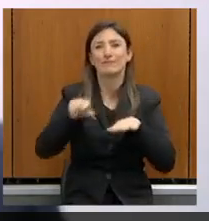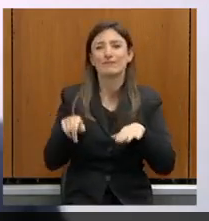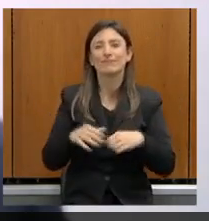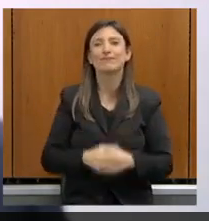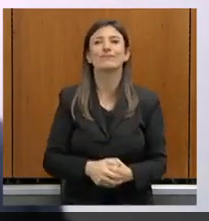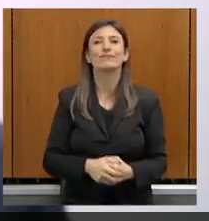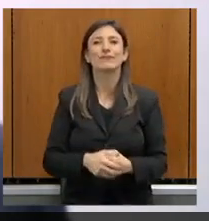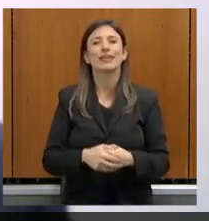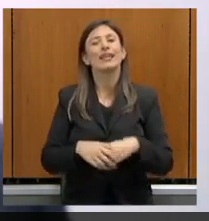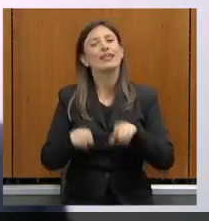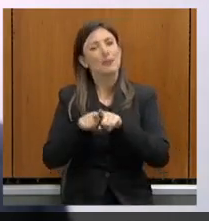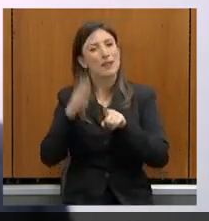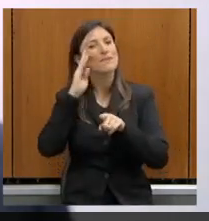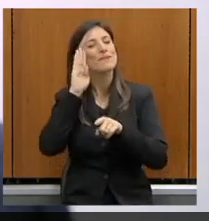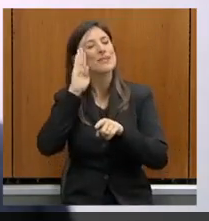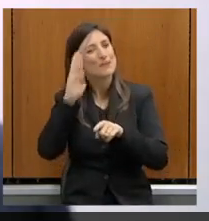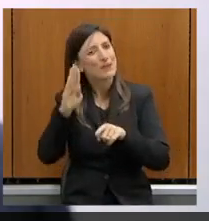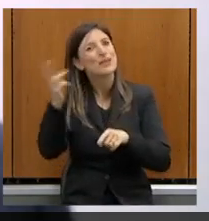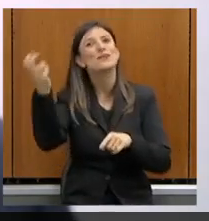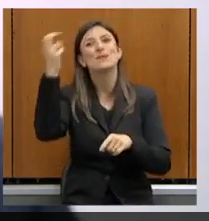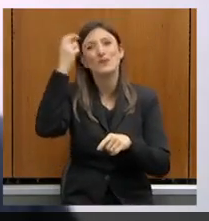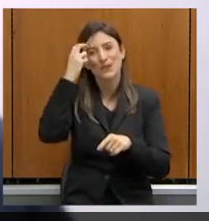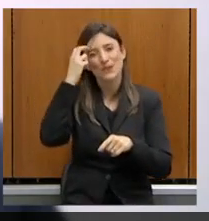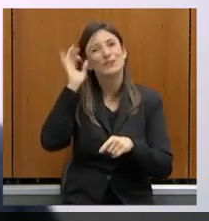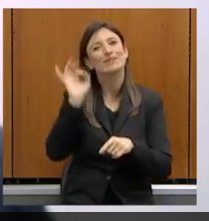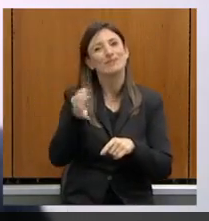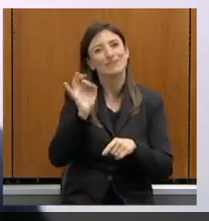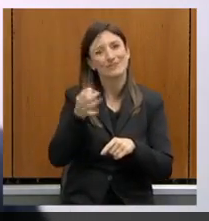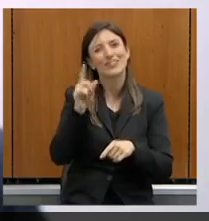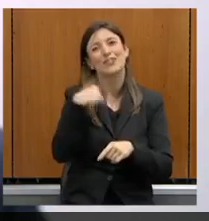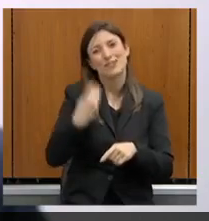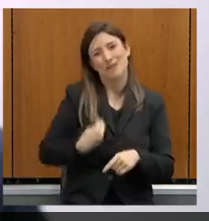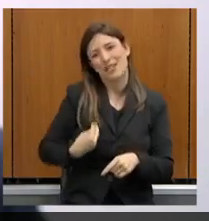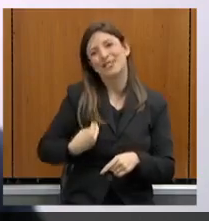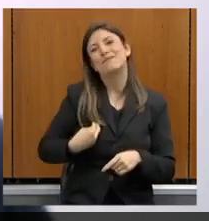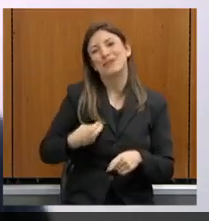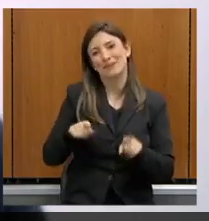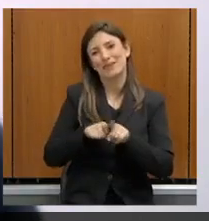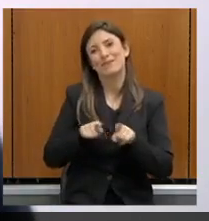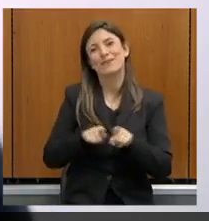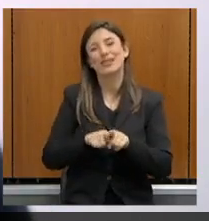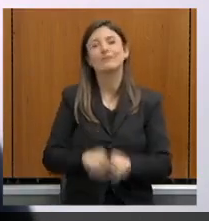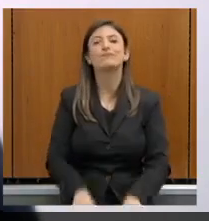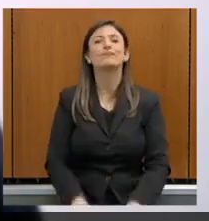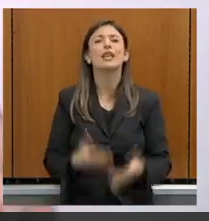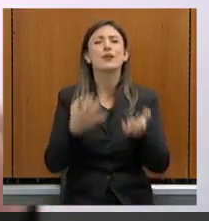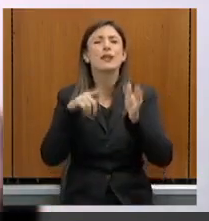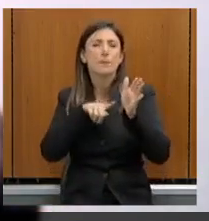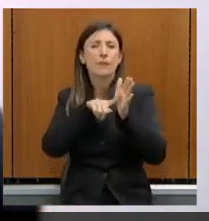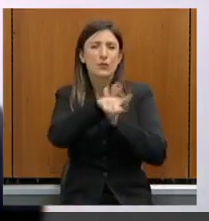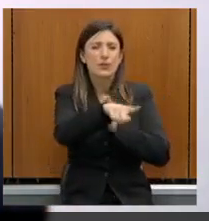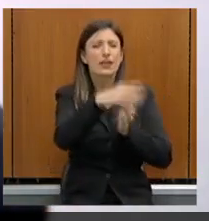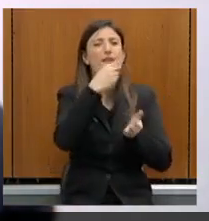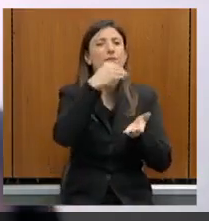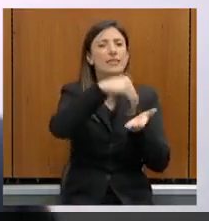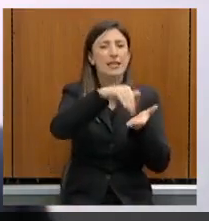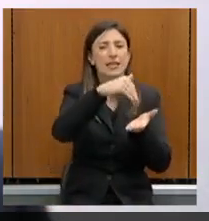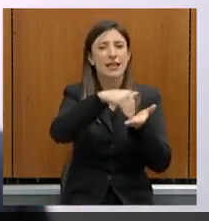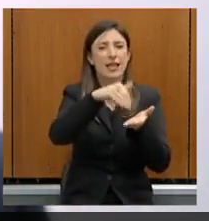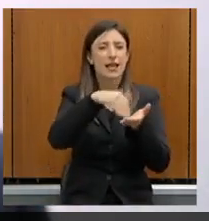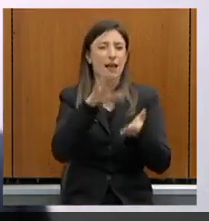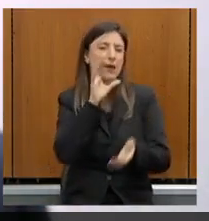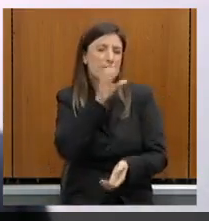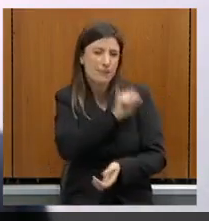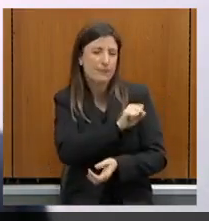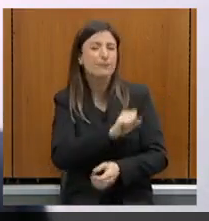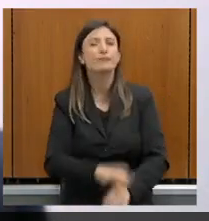claro, na cultura, senhor presidente, que nós fazemos parte também. Eu gostaria só de fazer uma pergunta ao secretário, bem rápido